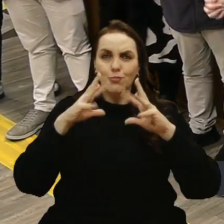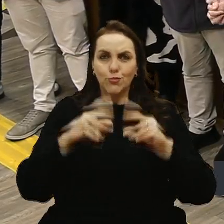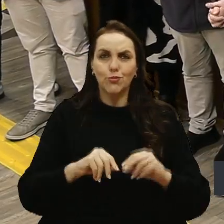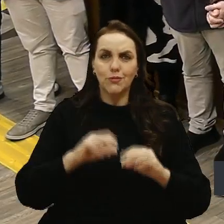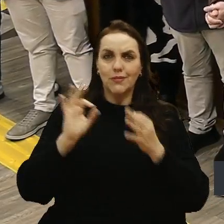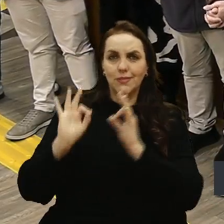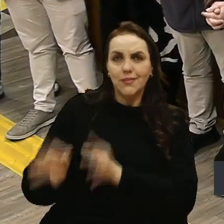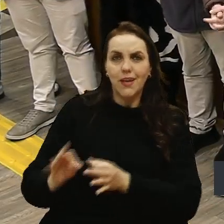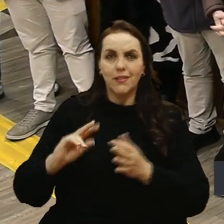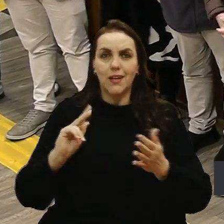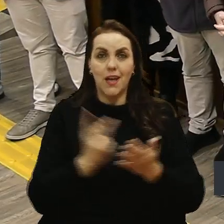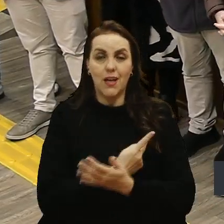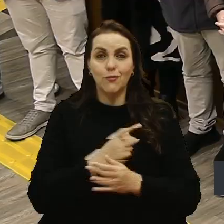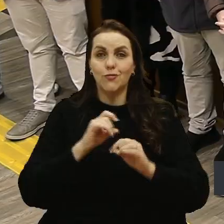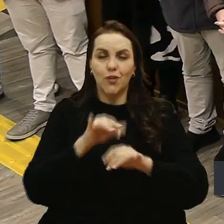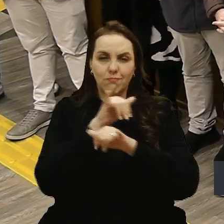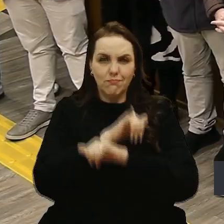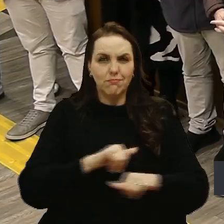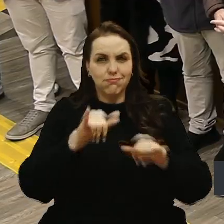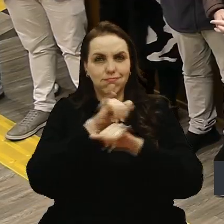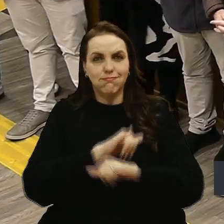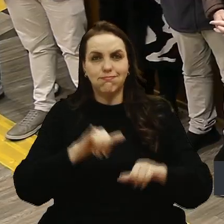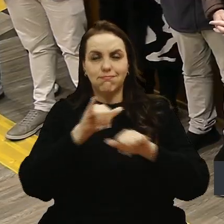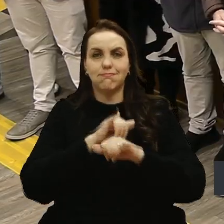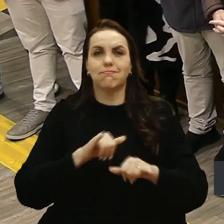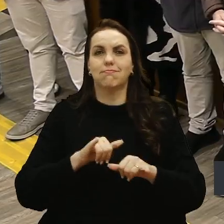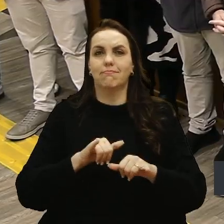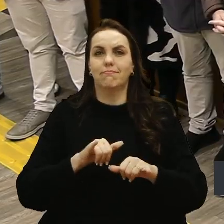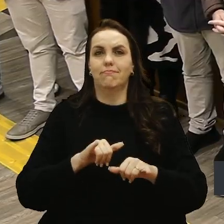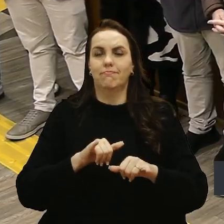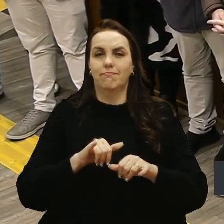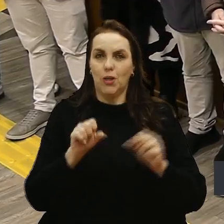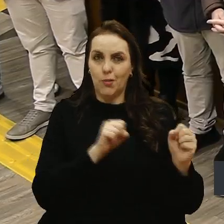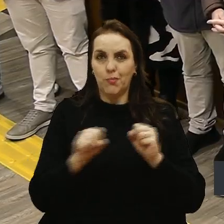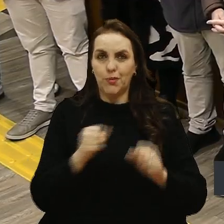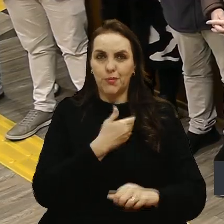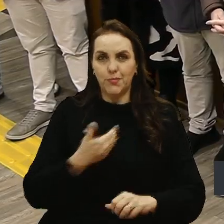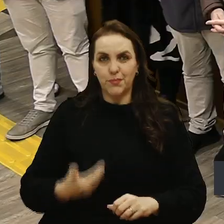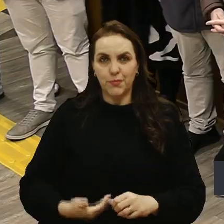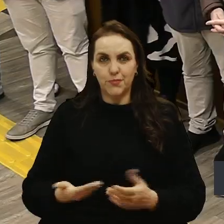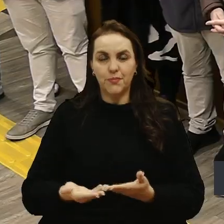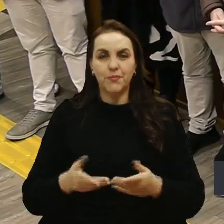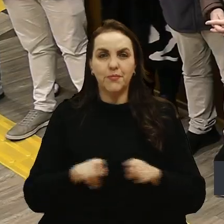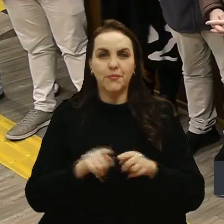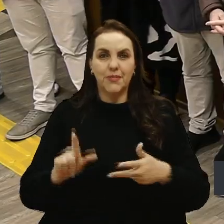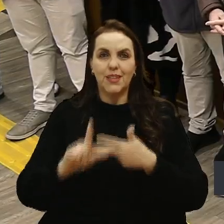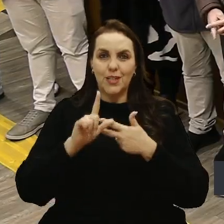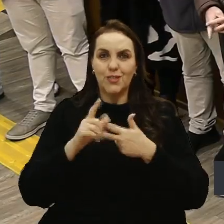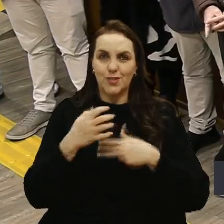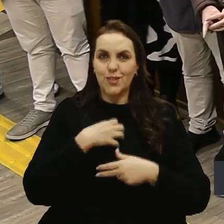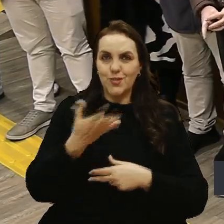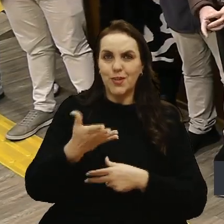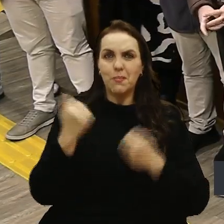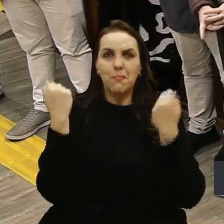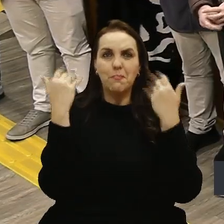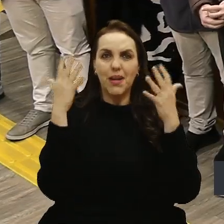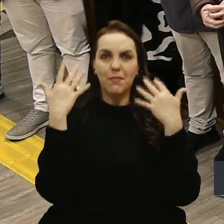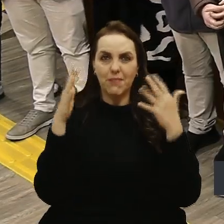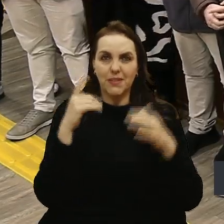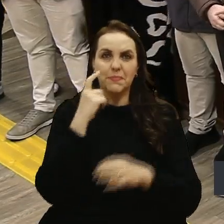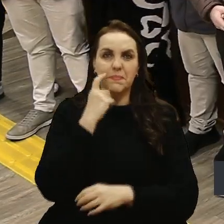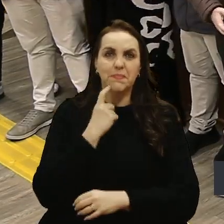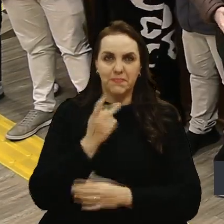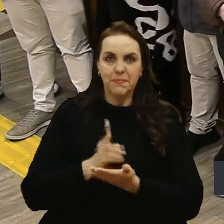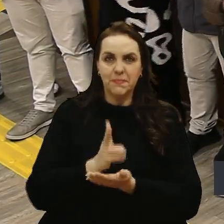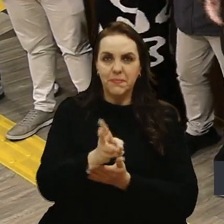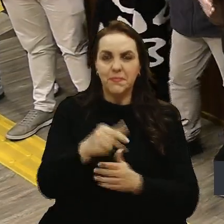porque só se faz publicidade do poder público e do legislativo dessa forma. Parabéns ao senhor que seguiu esse trabalho tão